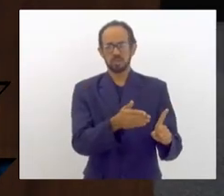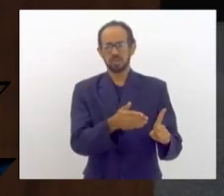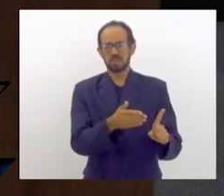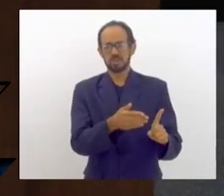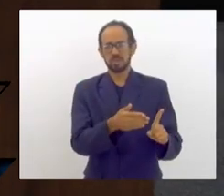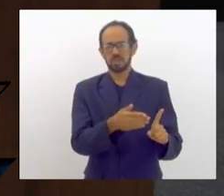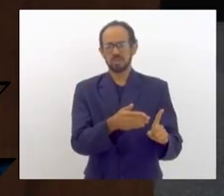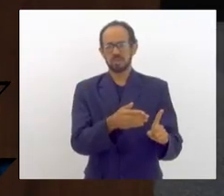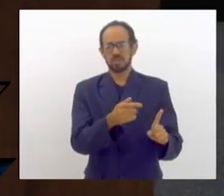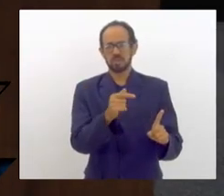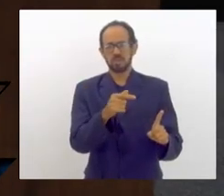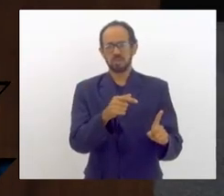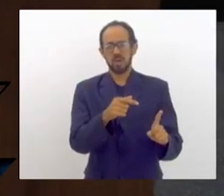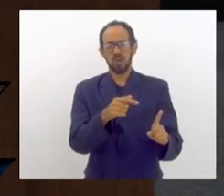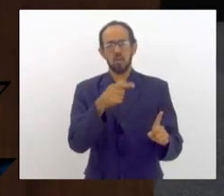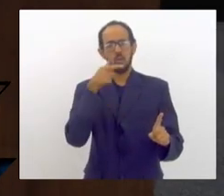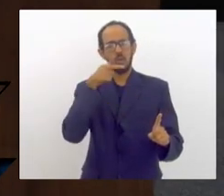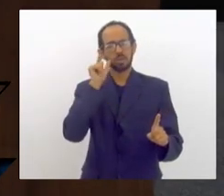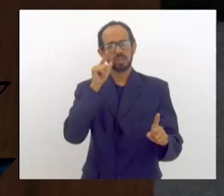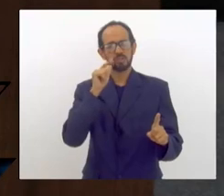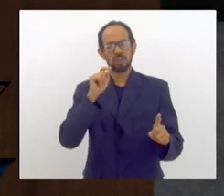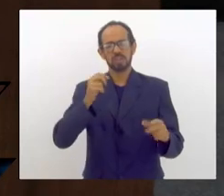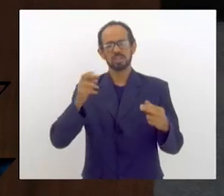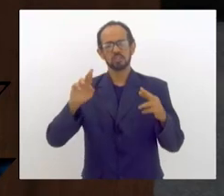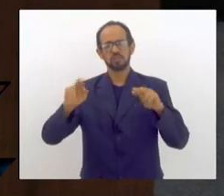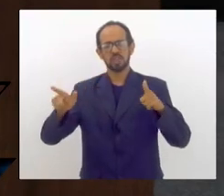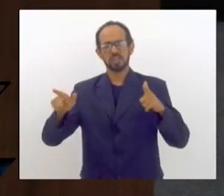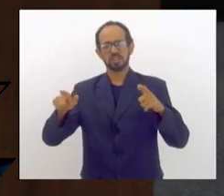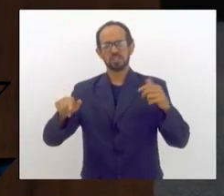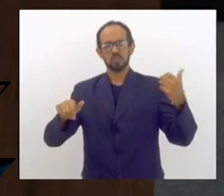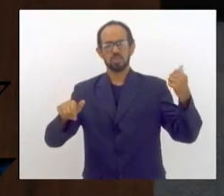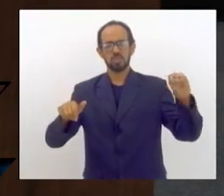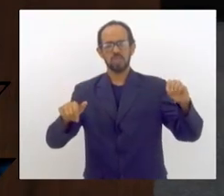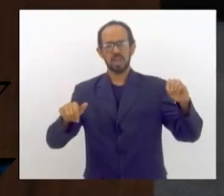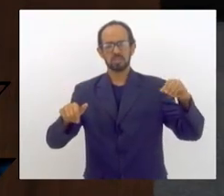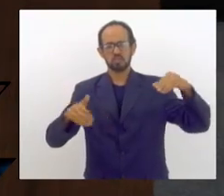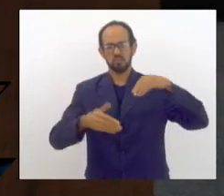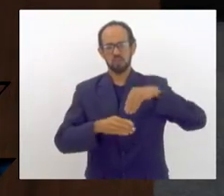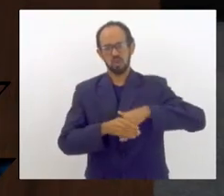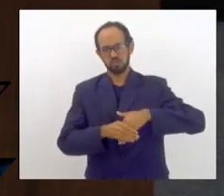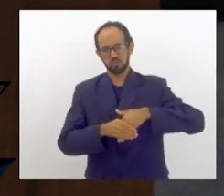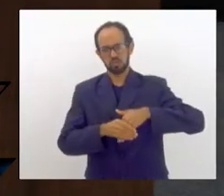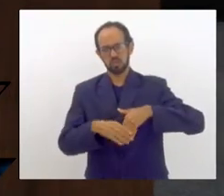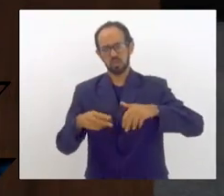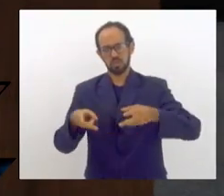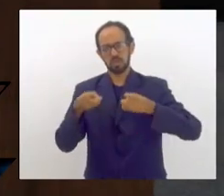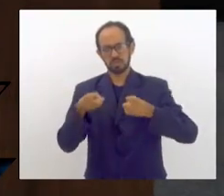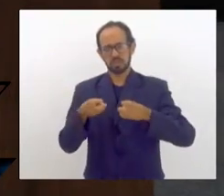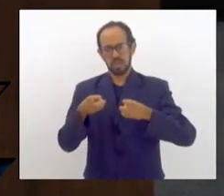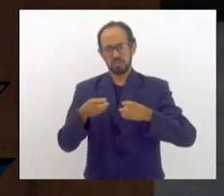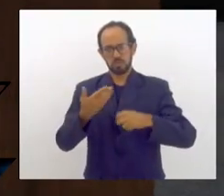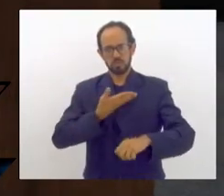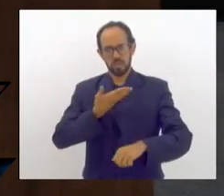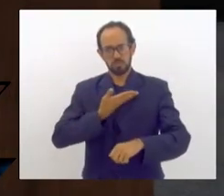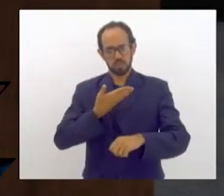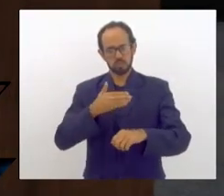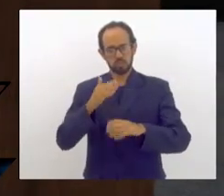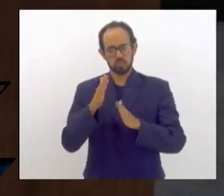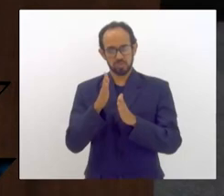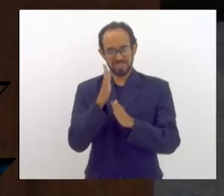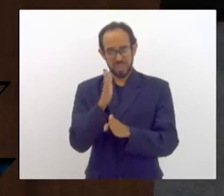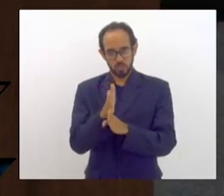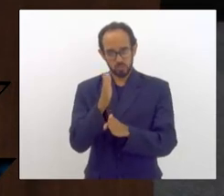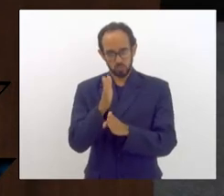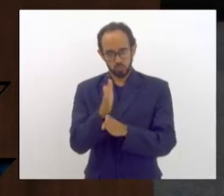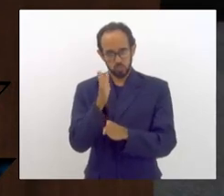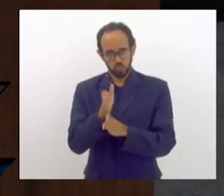a 10 votos de diferença, porque eu percebo que os colegas, principalmente os colegas do centro, e é normal na política, numa